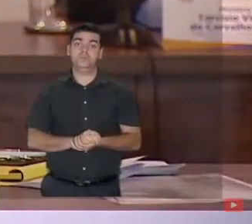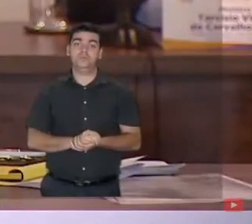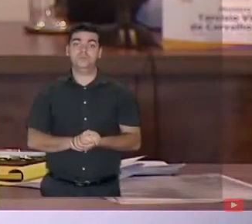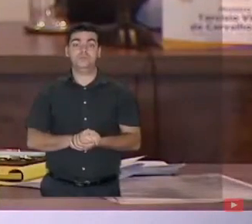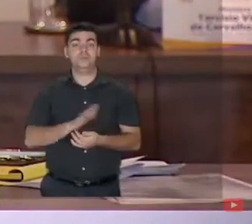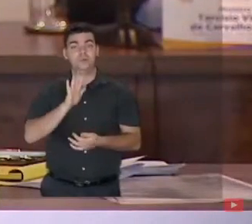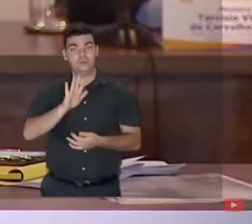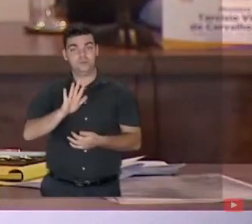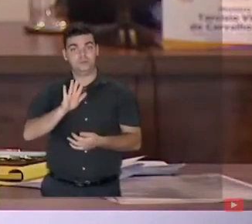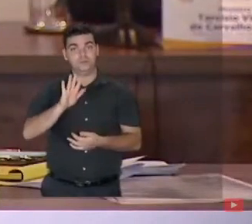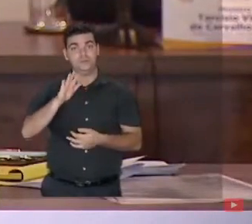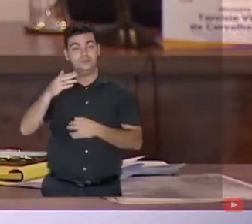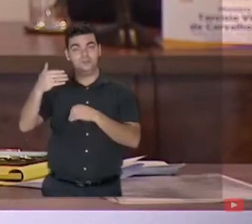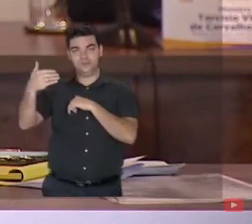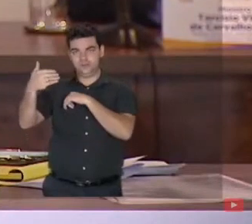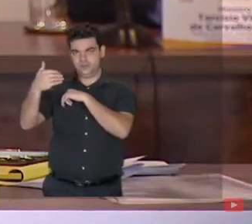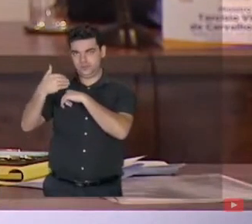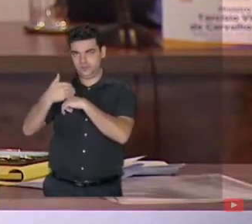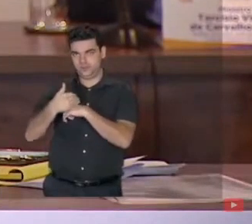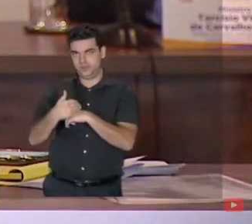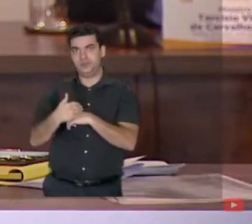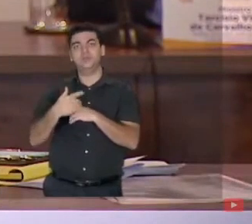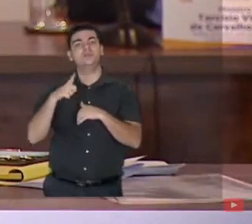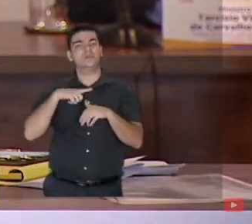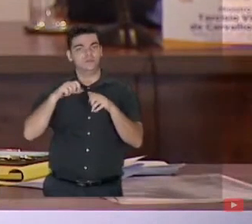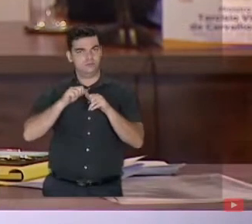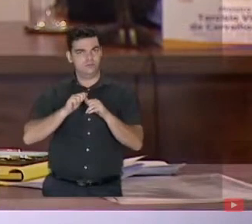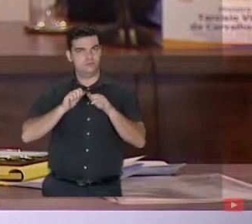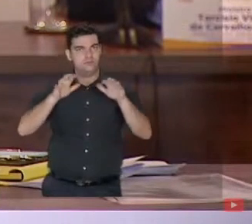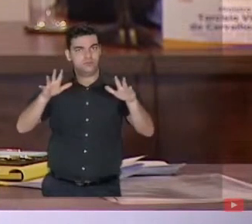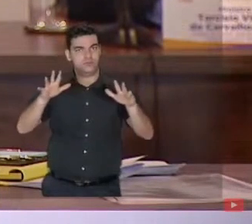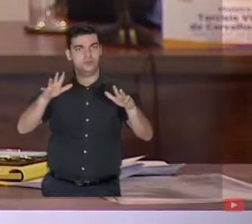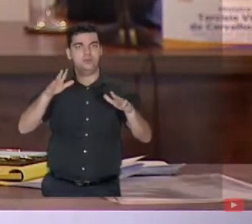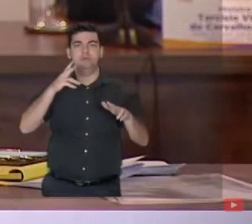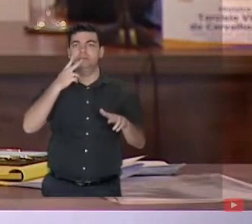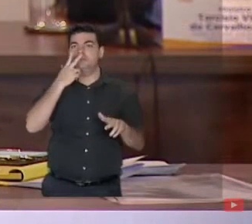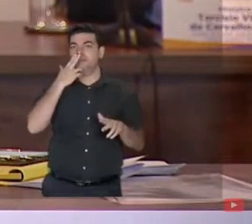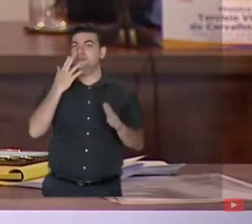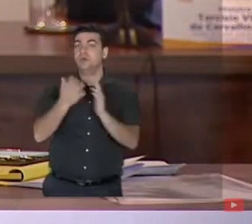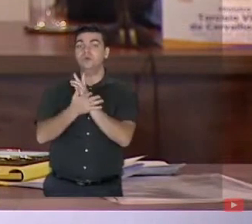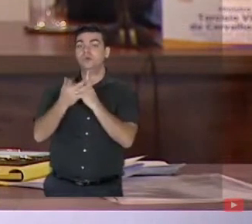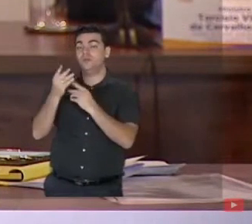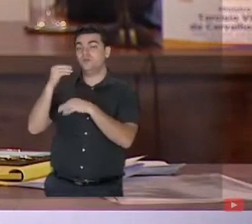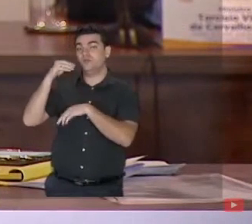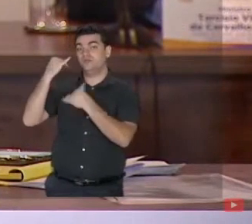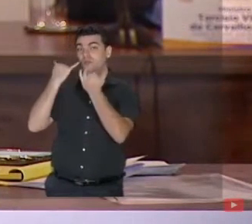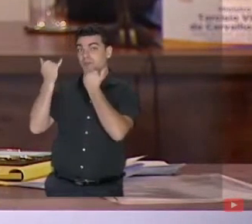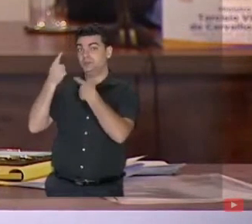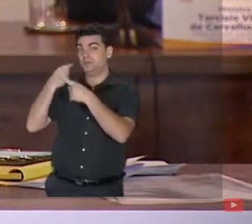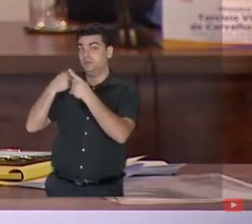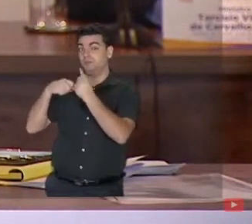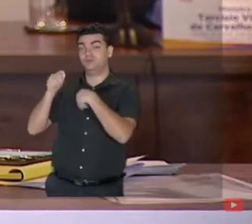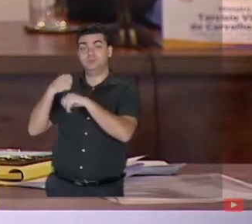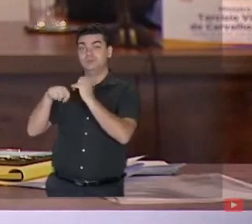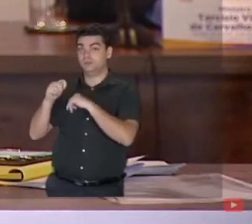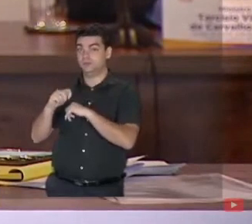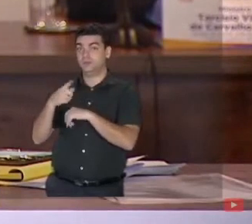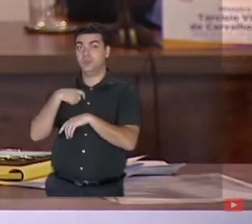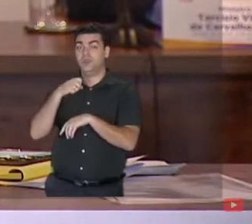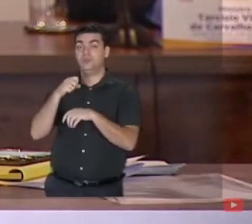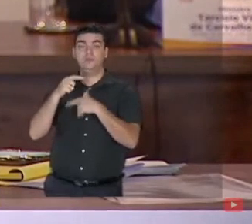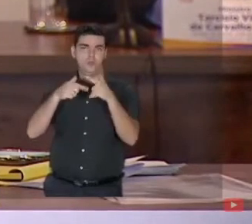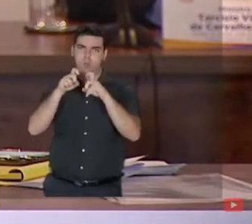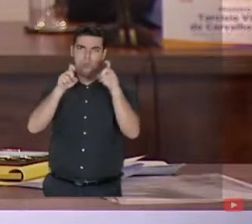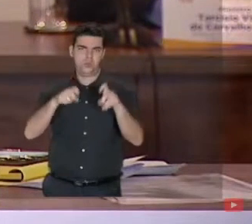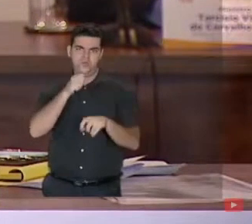Esse ataque divulgado que teria importado no vazamento dessas informações que estavam num servidor